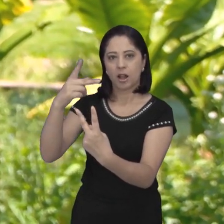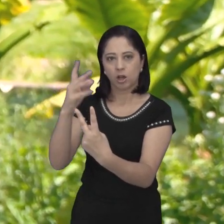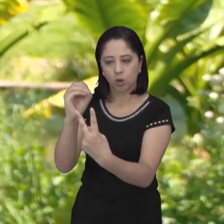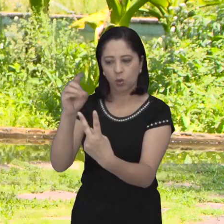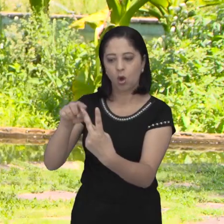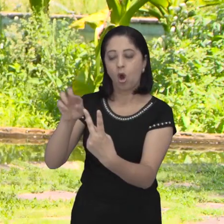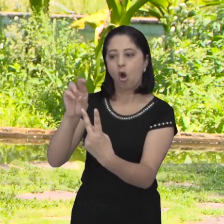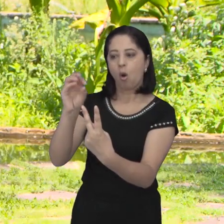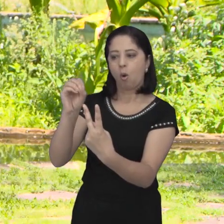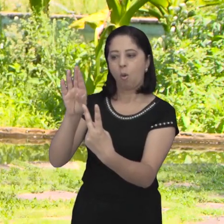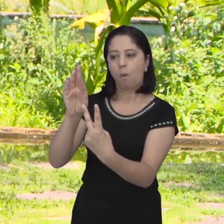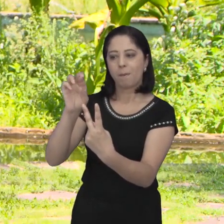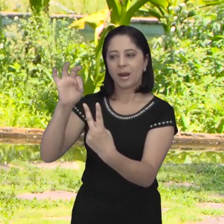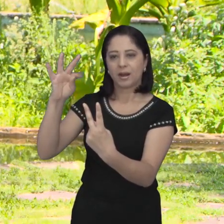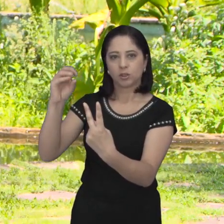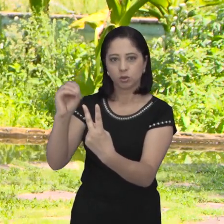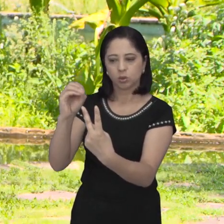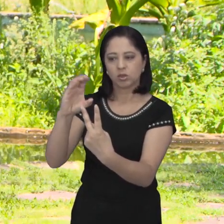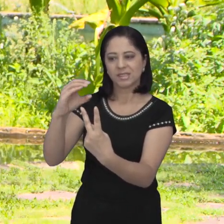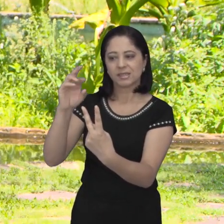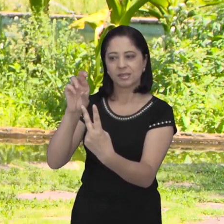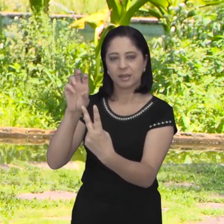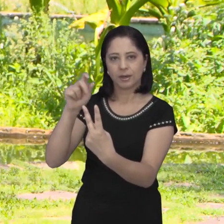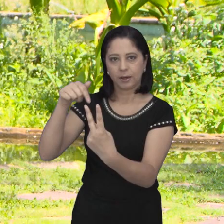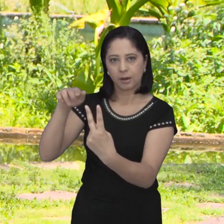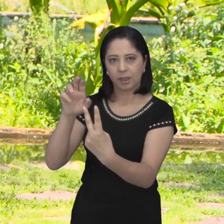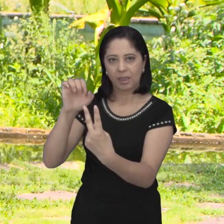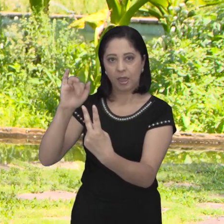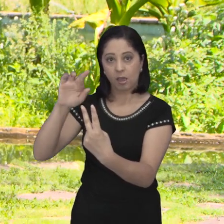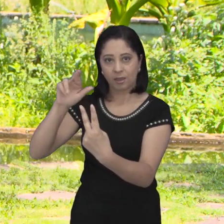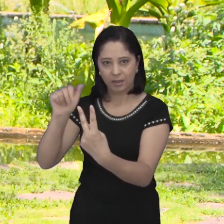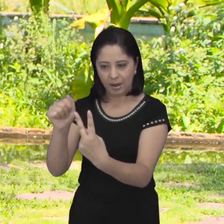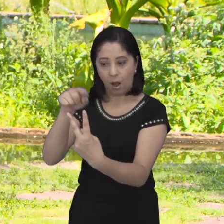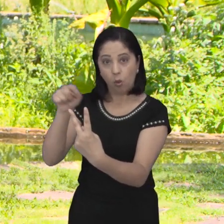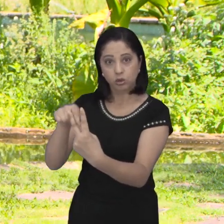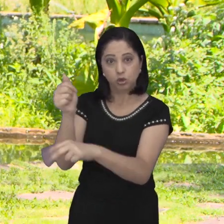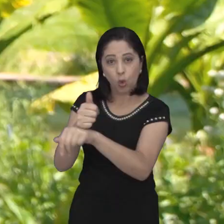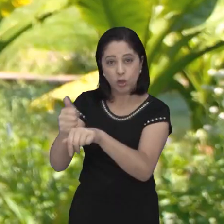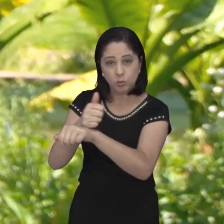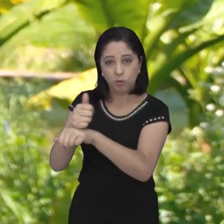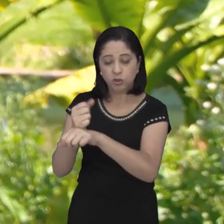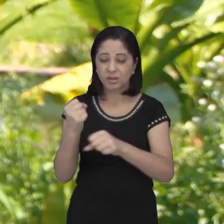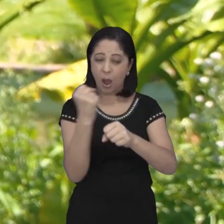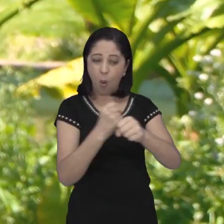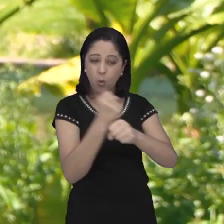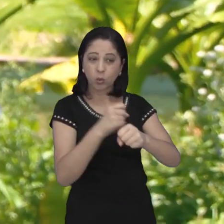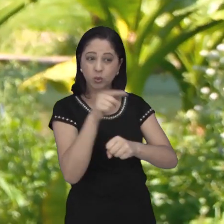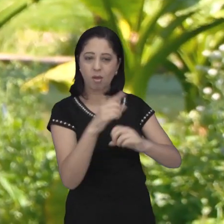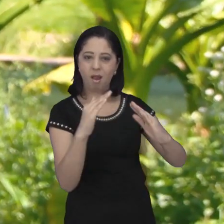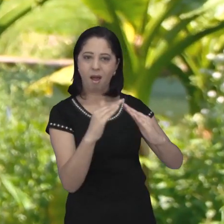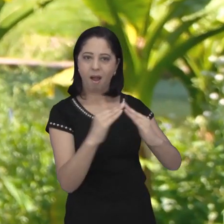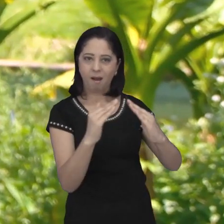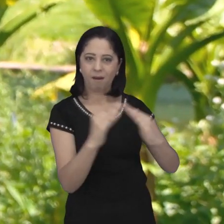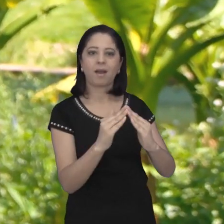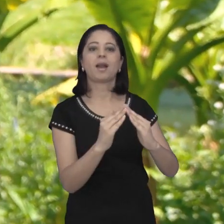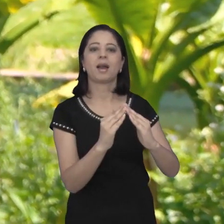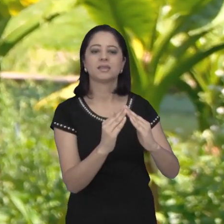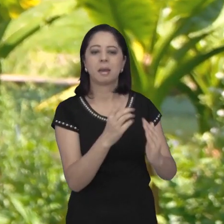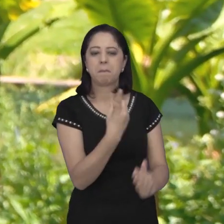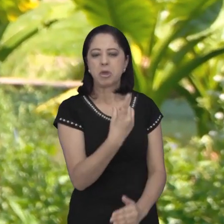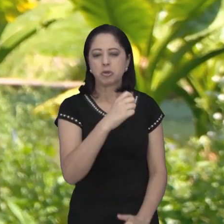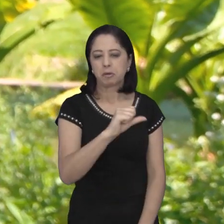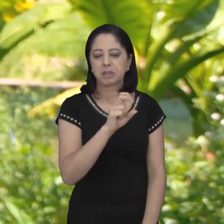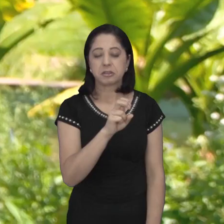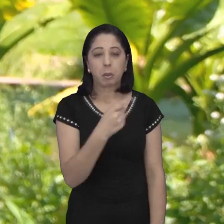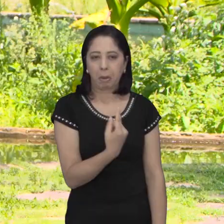ele até ficou doente, ia muito para São Paulo, ficava internado. Ele veio para trabalhar na gerência, quando